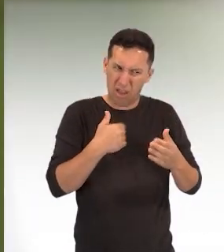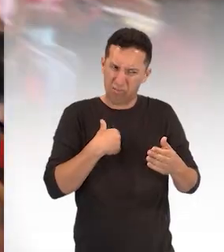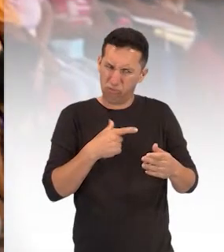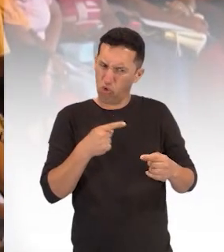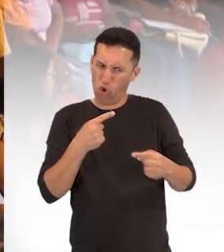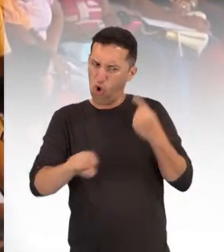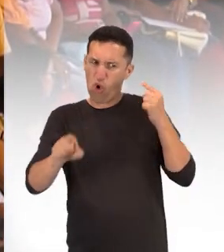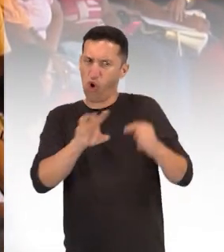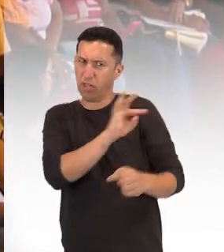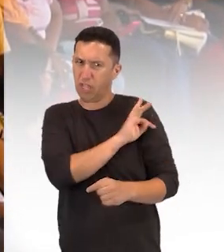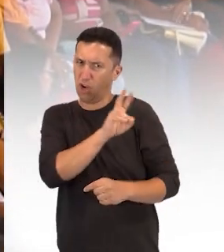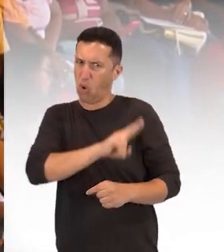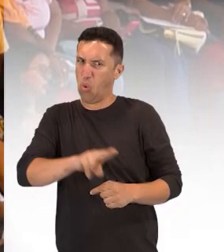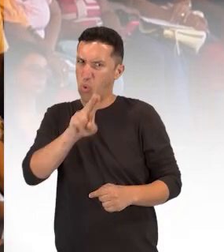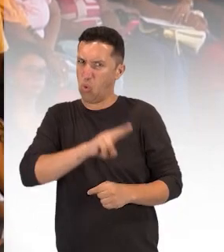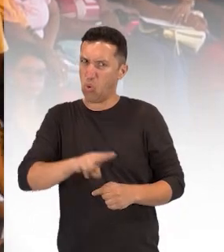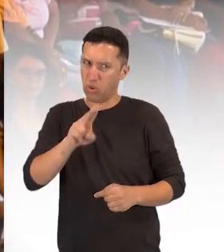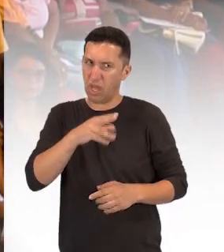comunidades.